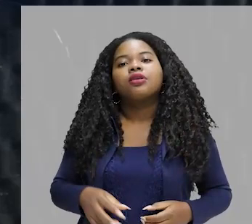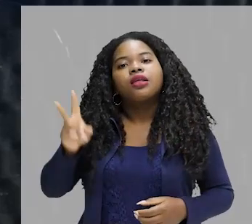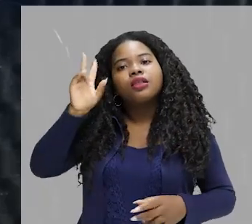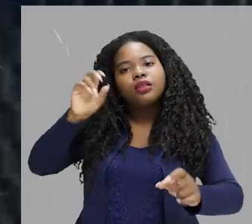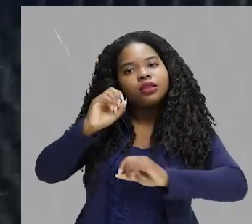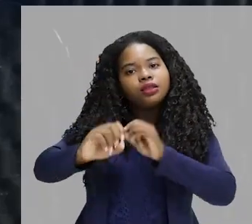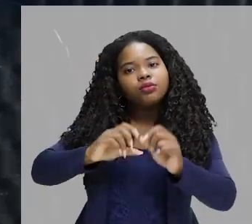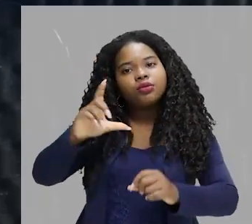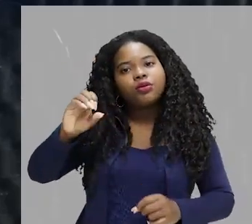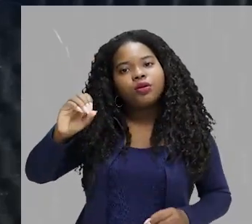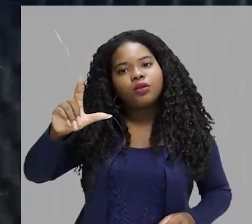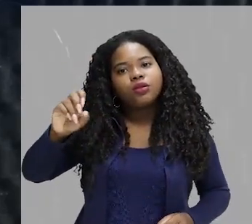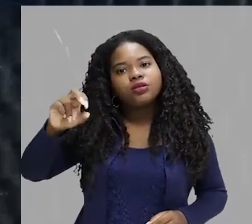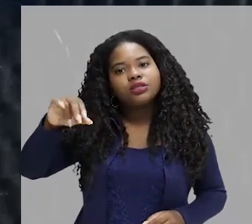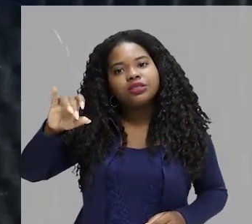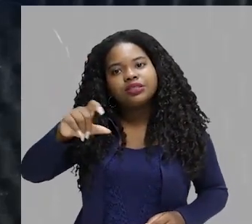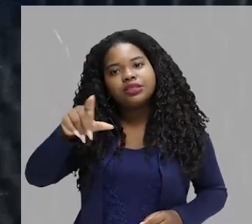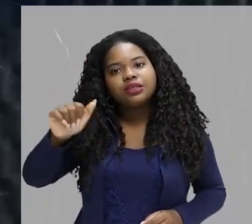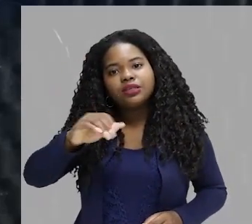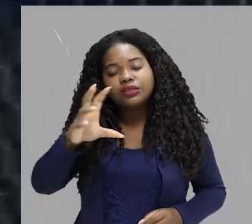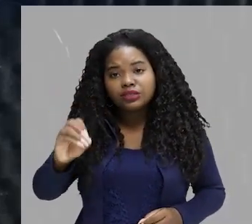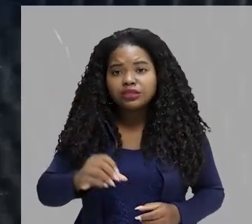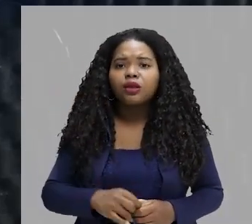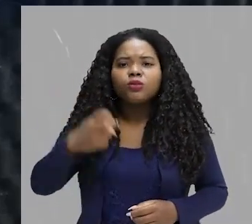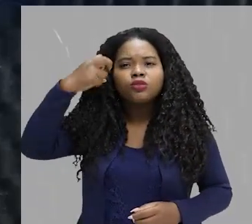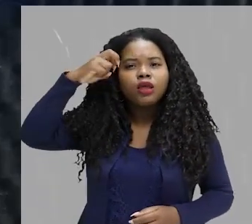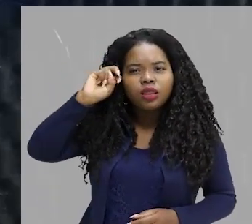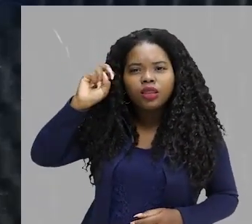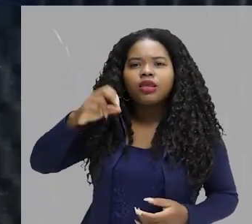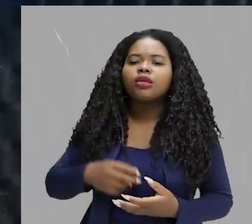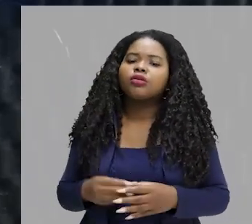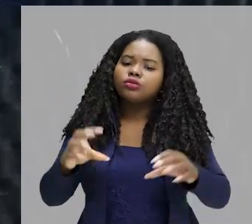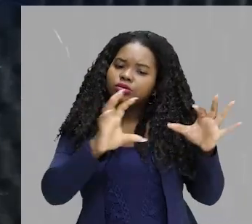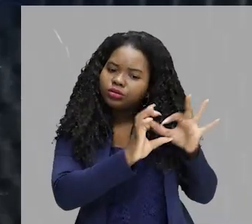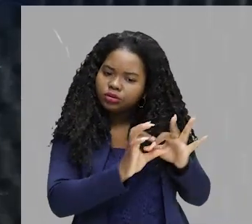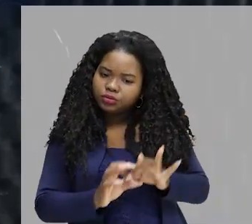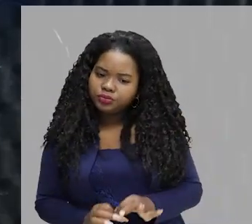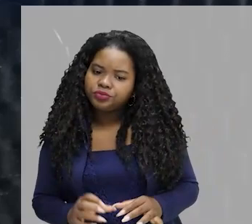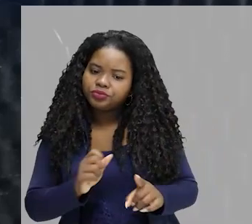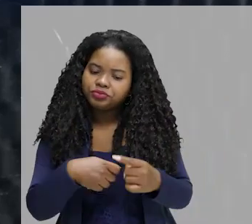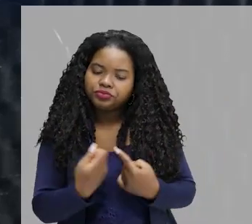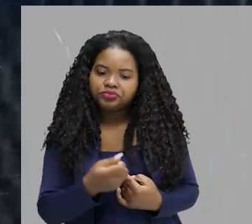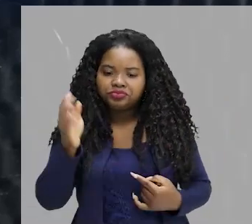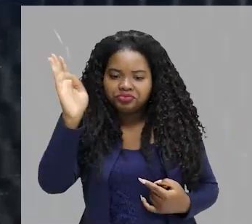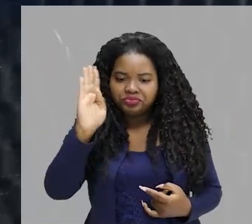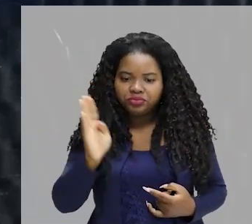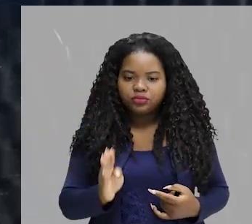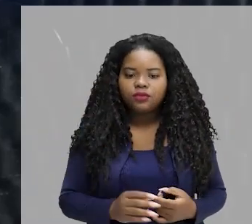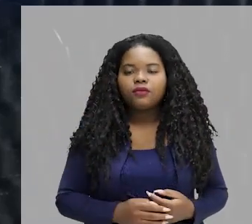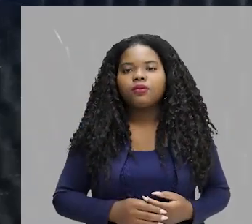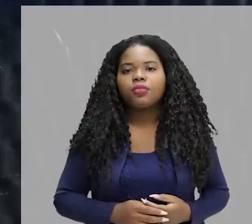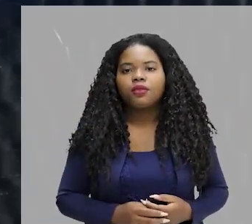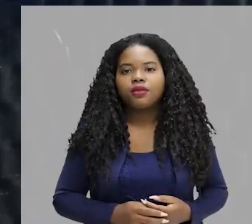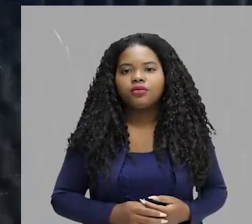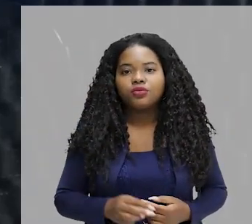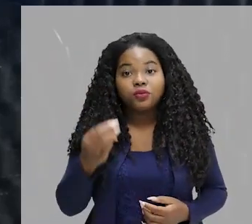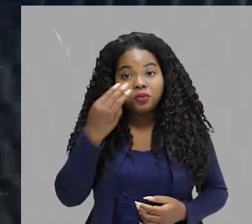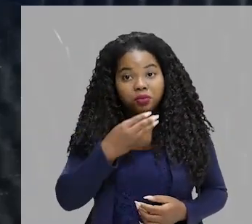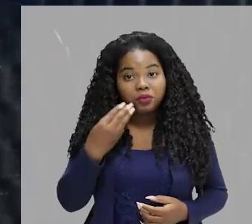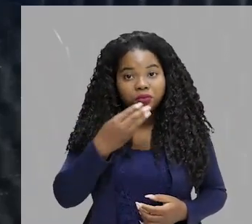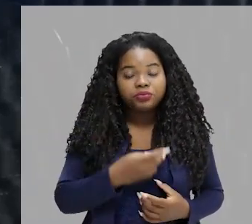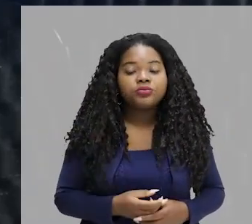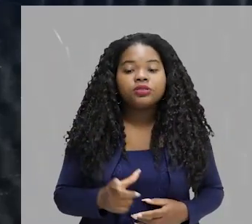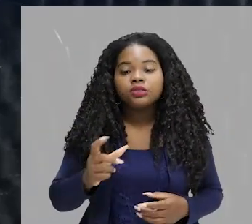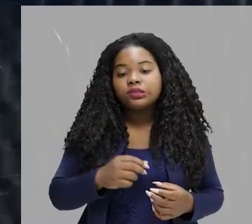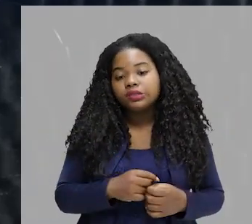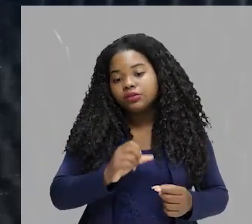da relação dos negros, mulatos, dentro desse contexto de sociedade brasileira do período açucareiro, né? Então tudo